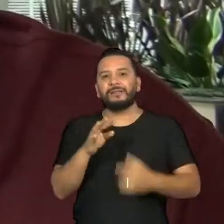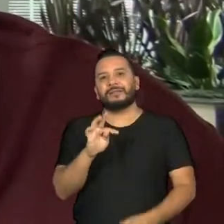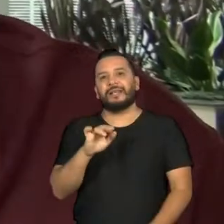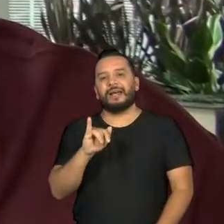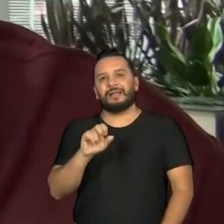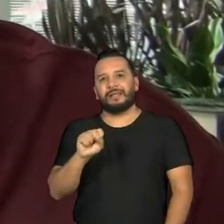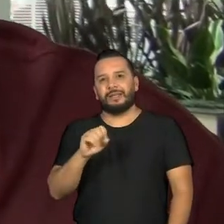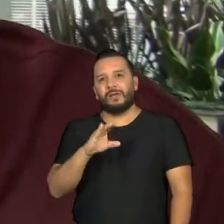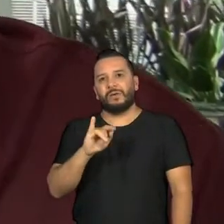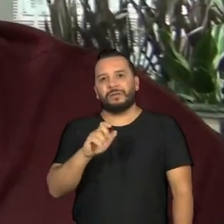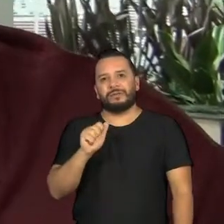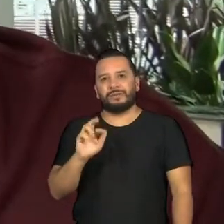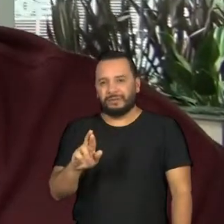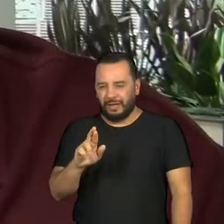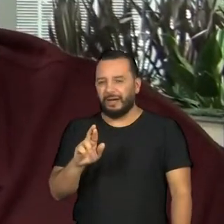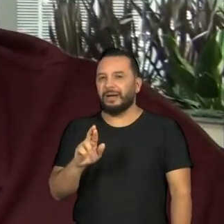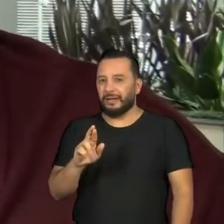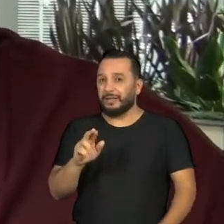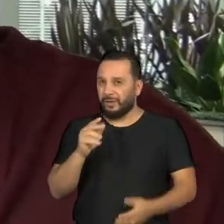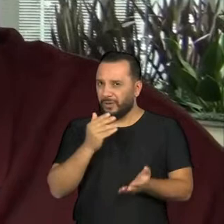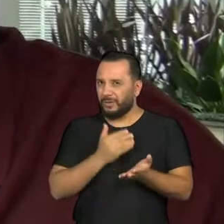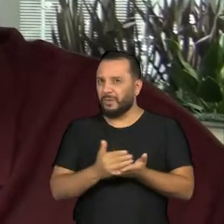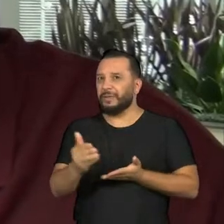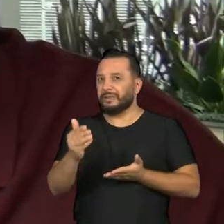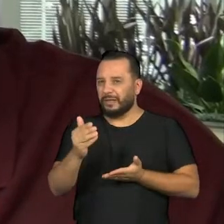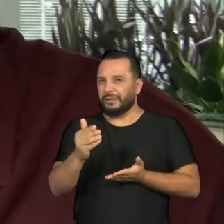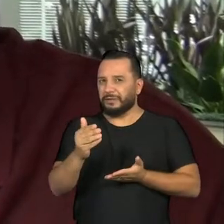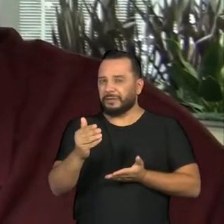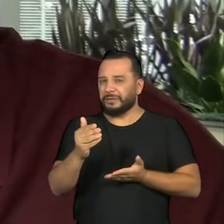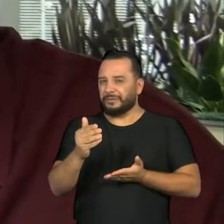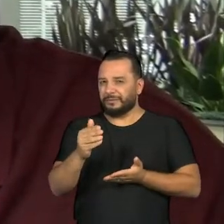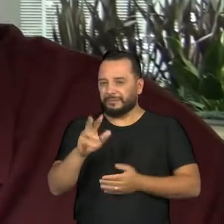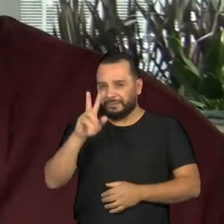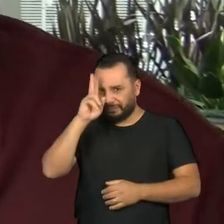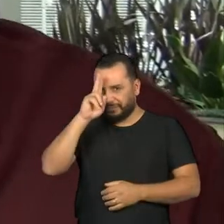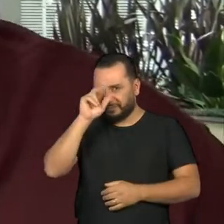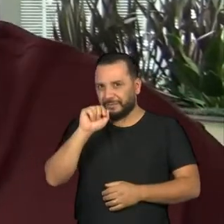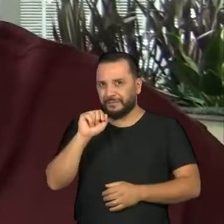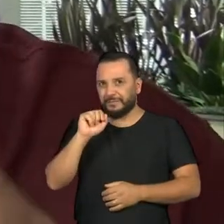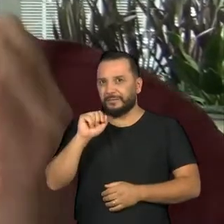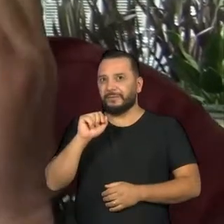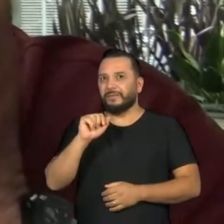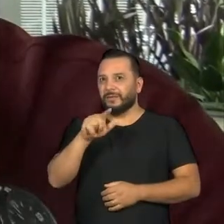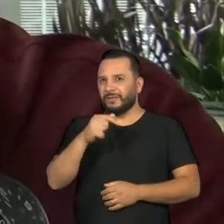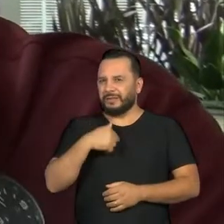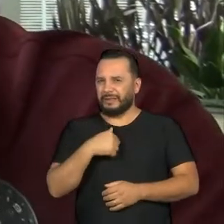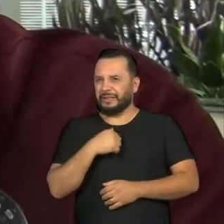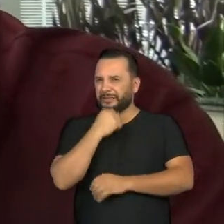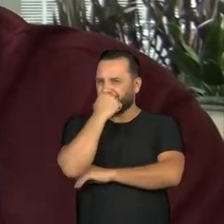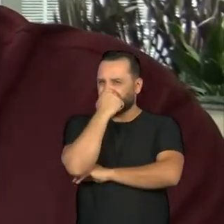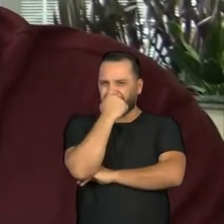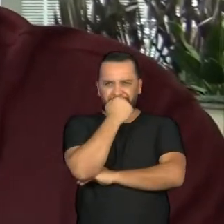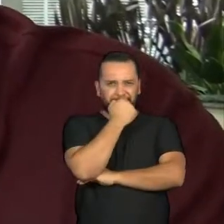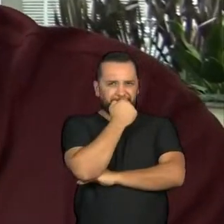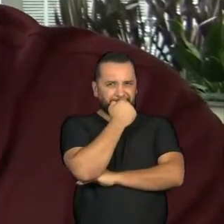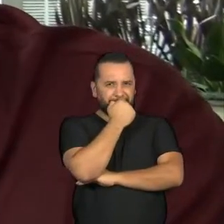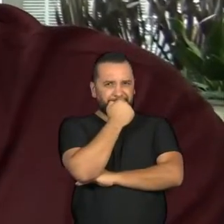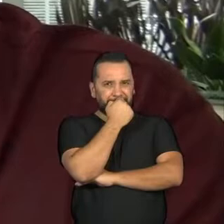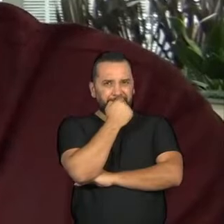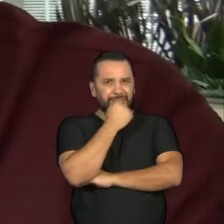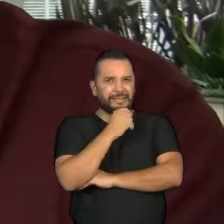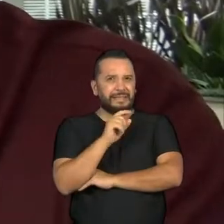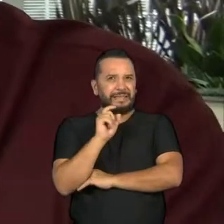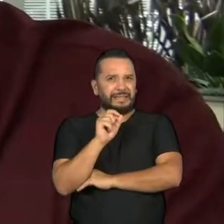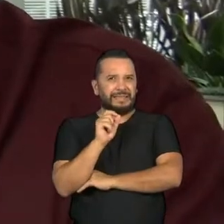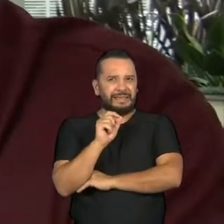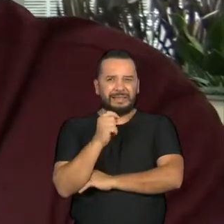e Coçar? É só começar, não é isso? E você ficou meio assim, não sei se eu